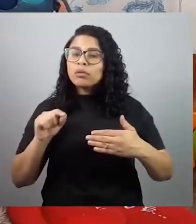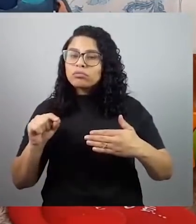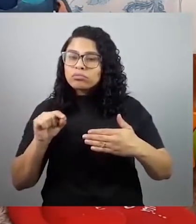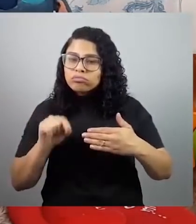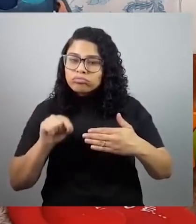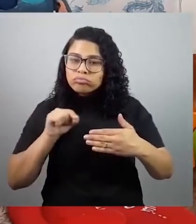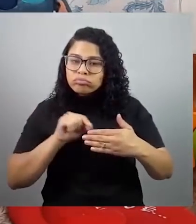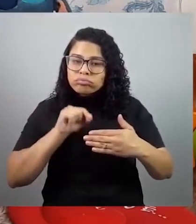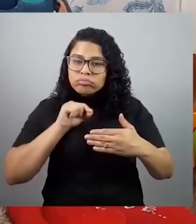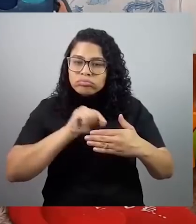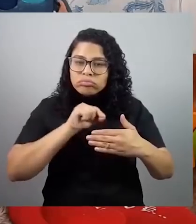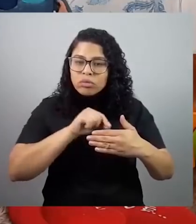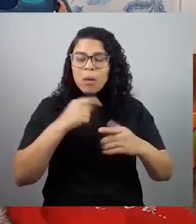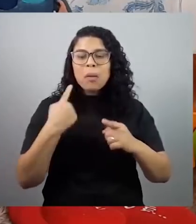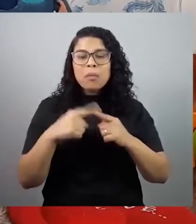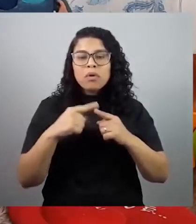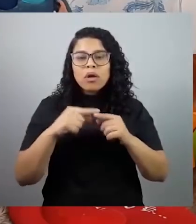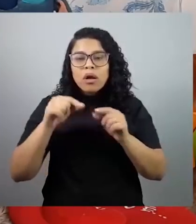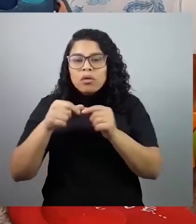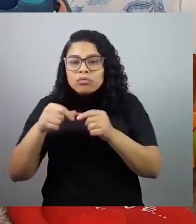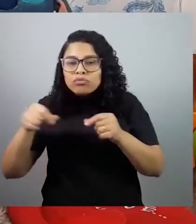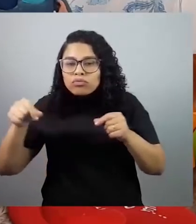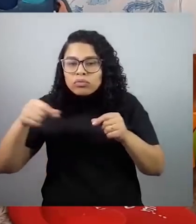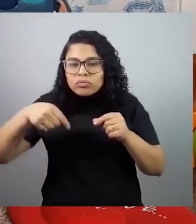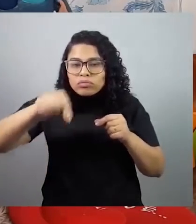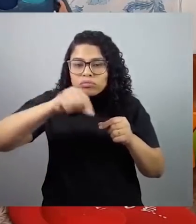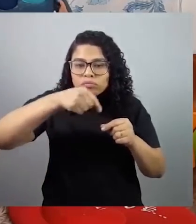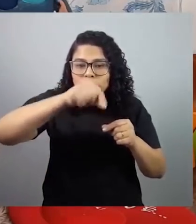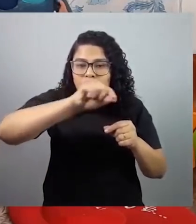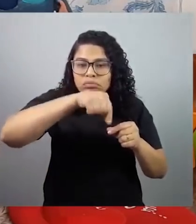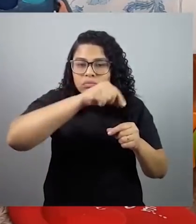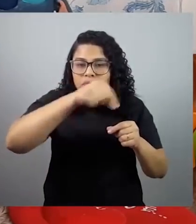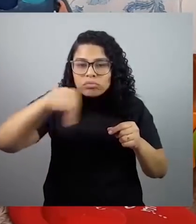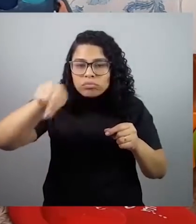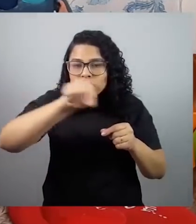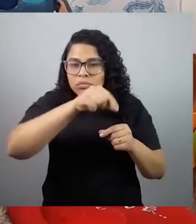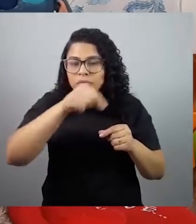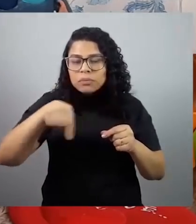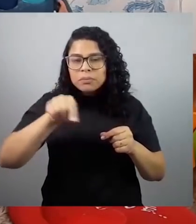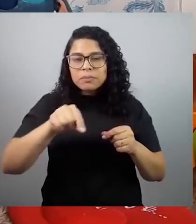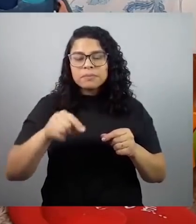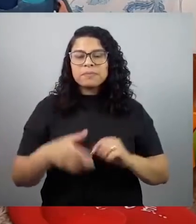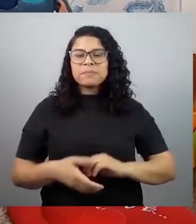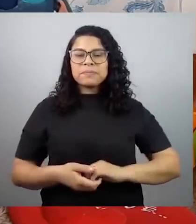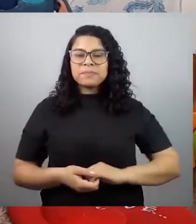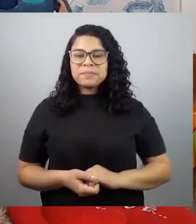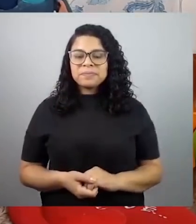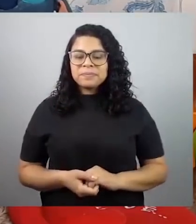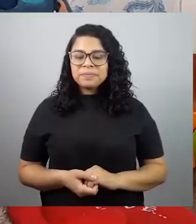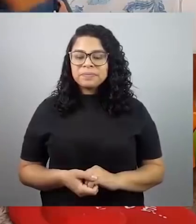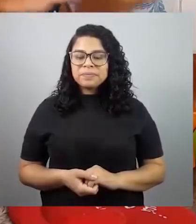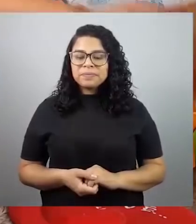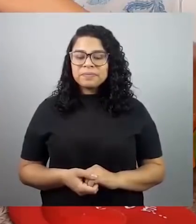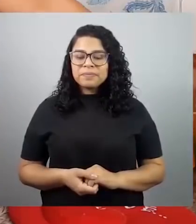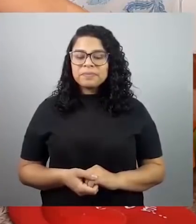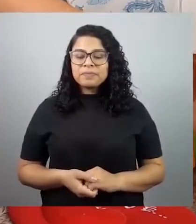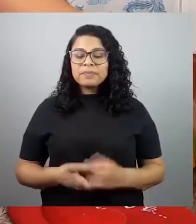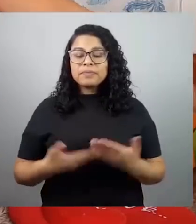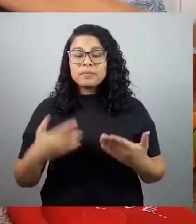na lateral para a gente poder passar a cama de gato com uma fita, um barbante, tá bom? Olha só,